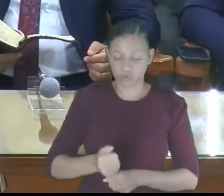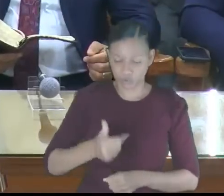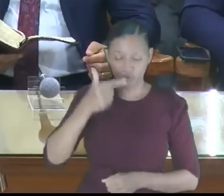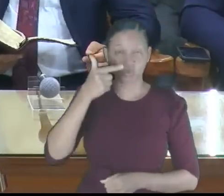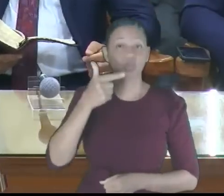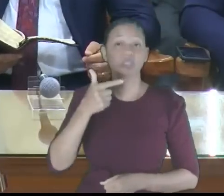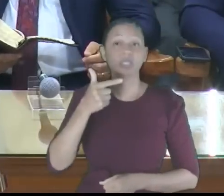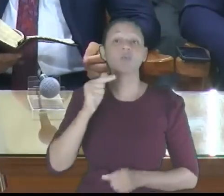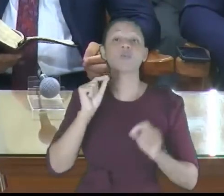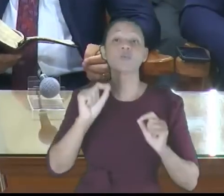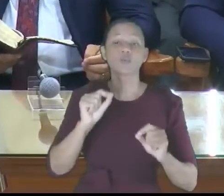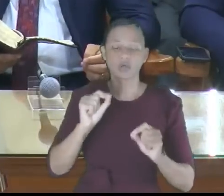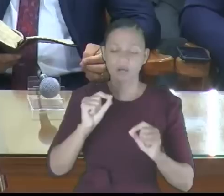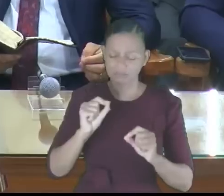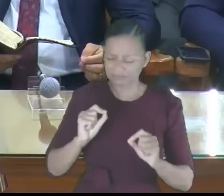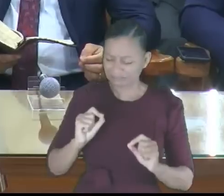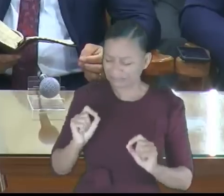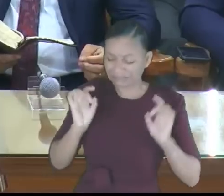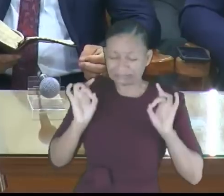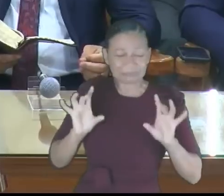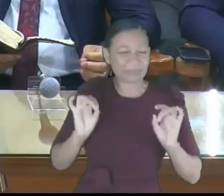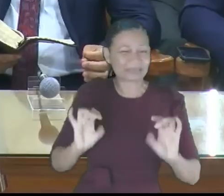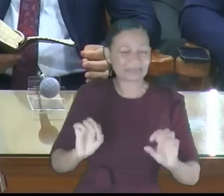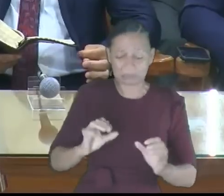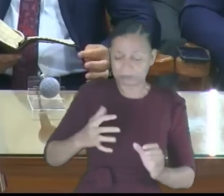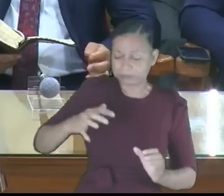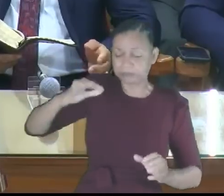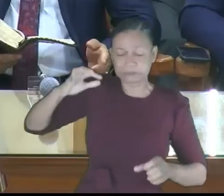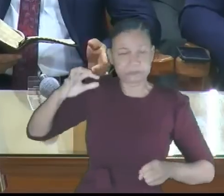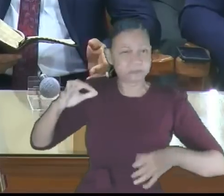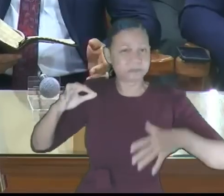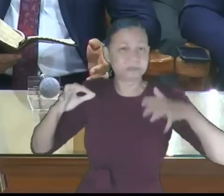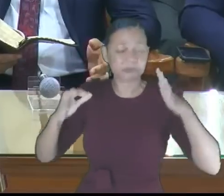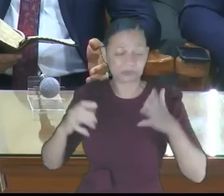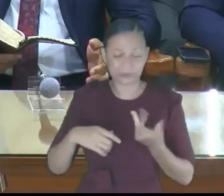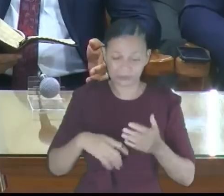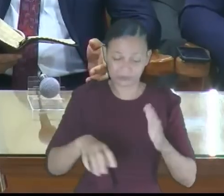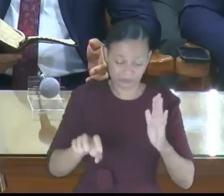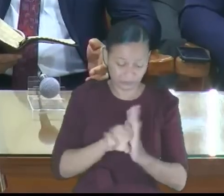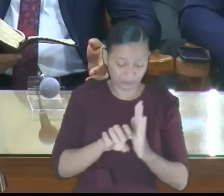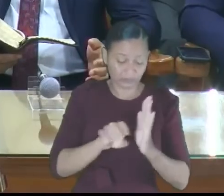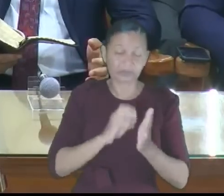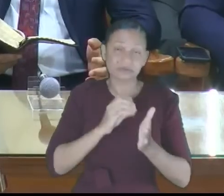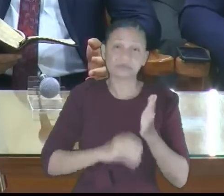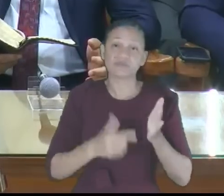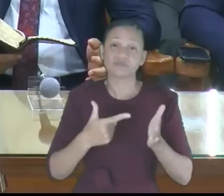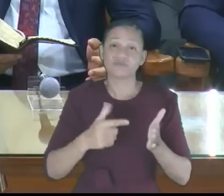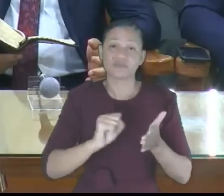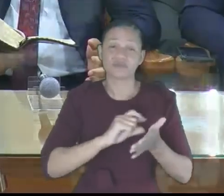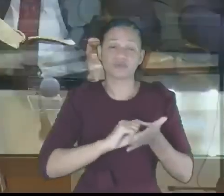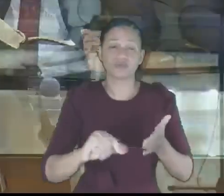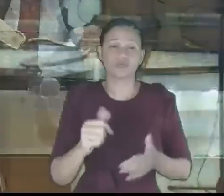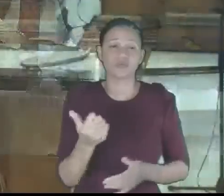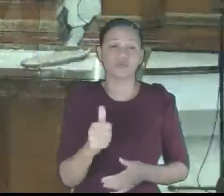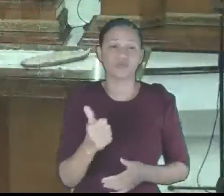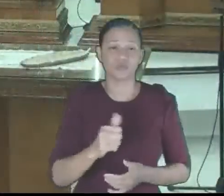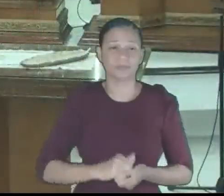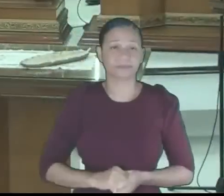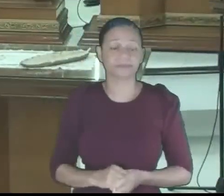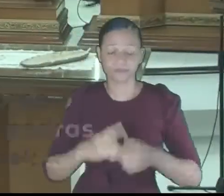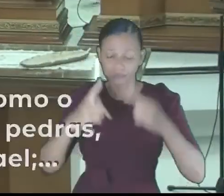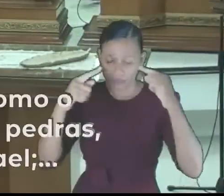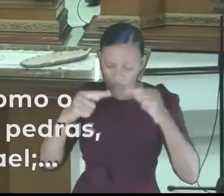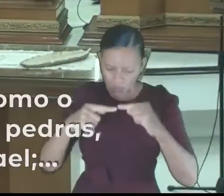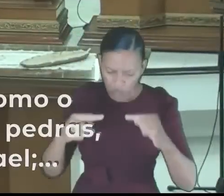Pedras preciosas. Vamos ver isso. Êxodo 28 e 11. Conforme